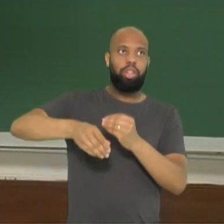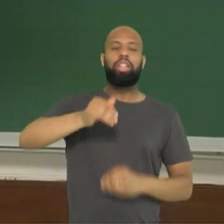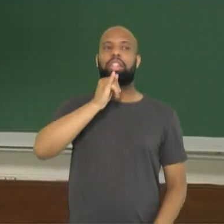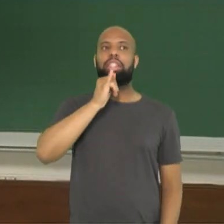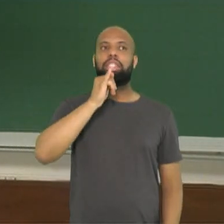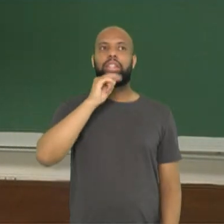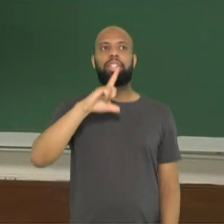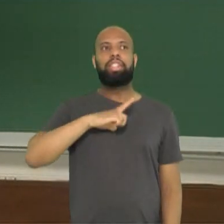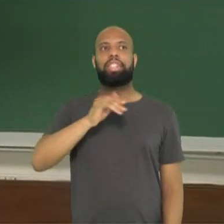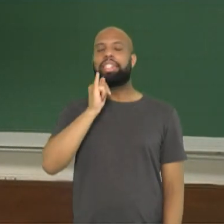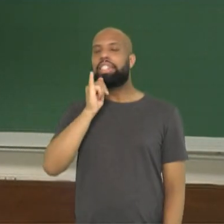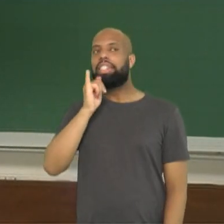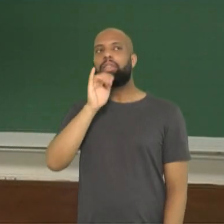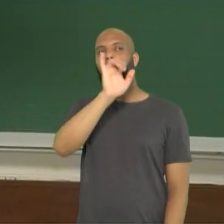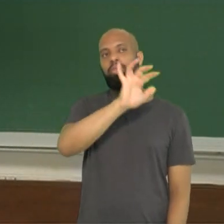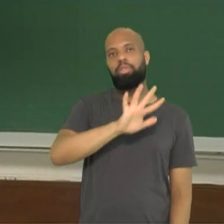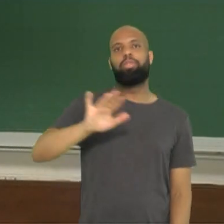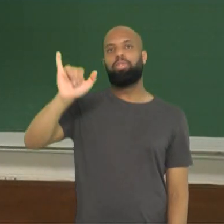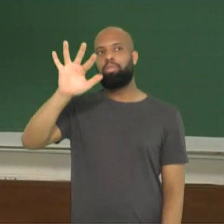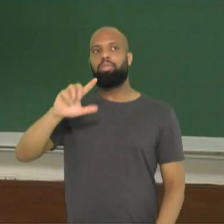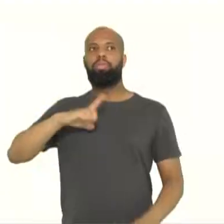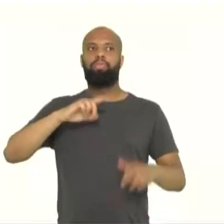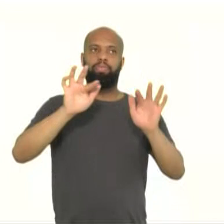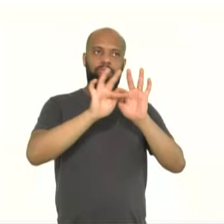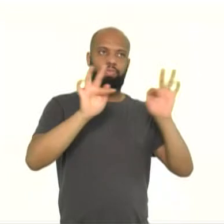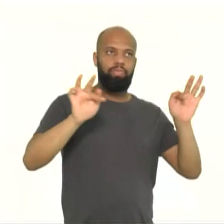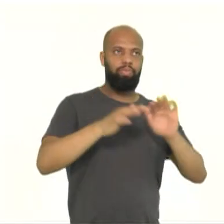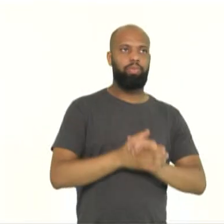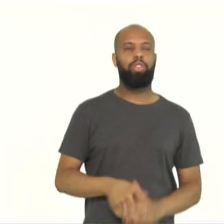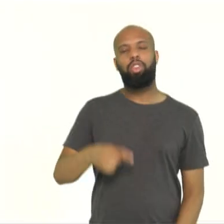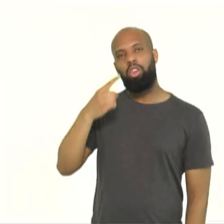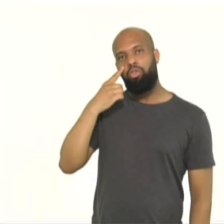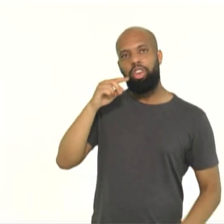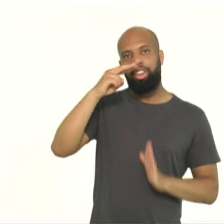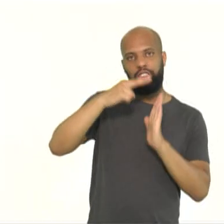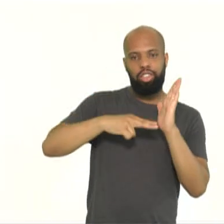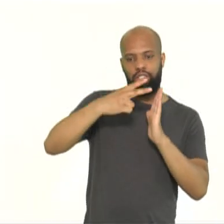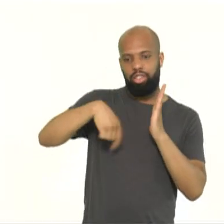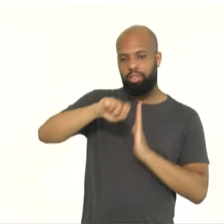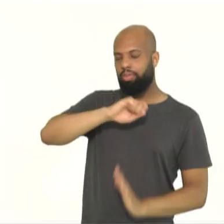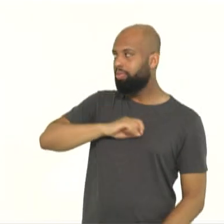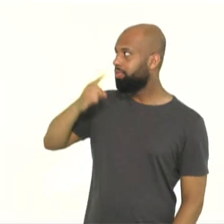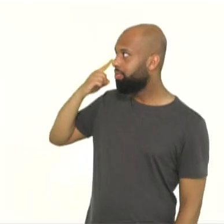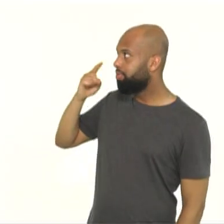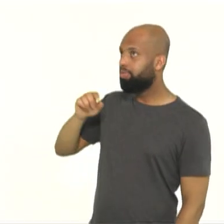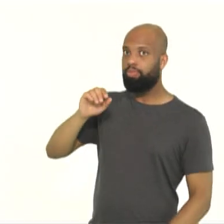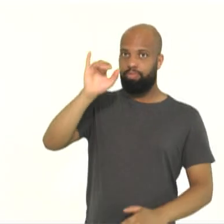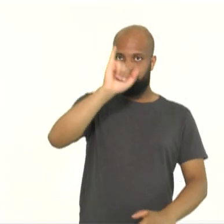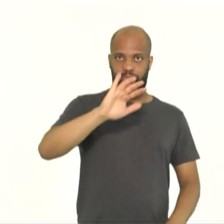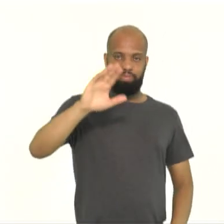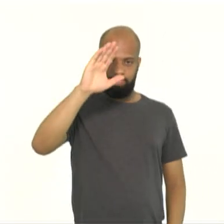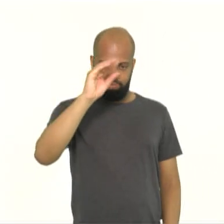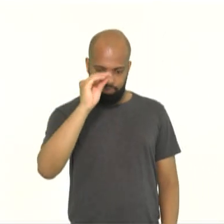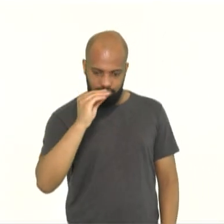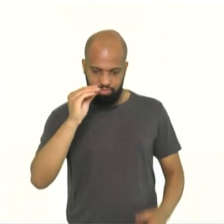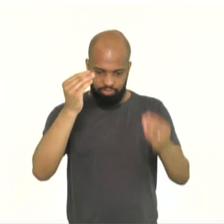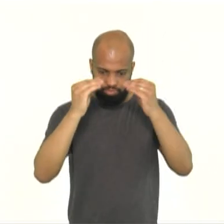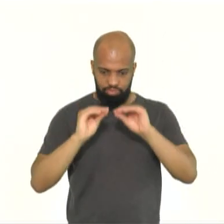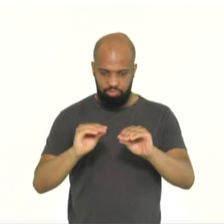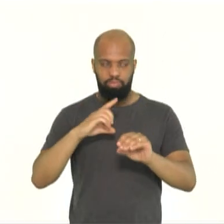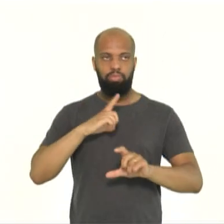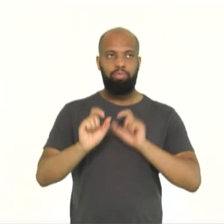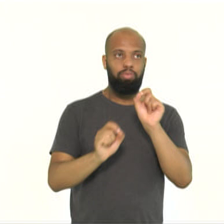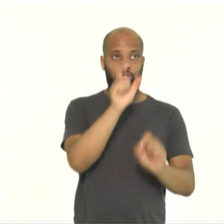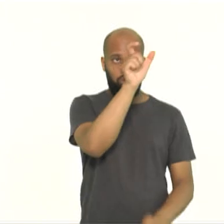temos aqui na imagem e nas frases. Maria está lavando los trastes. Então, temos el sujeito,